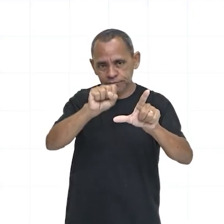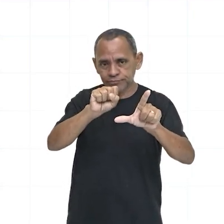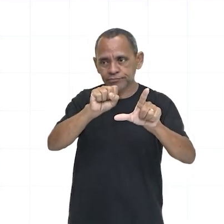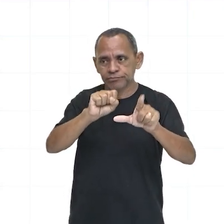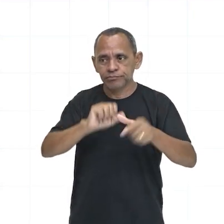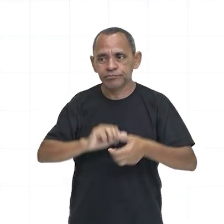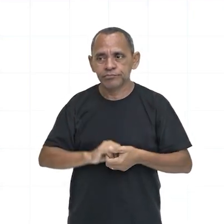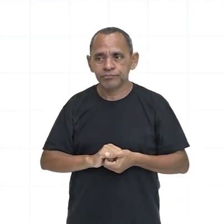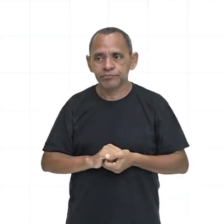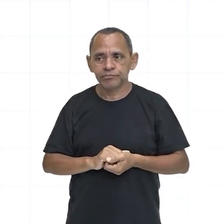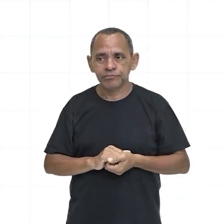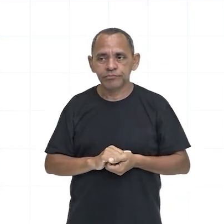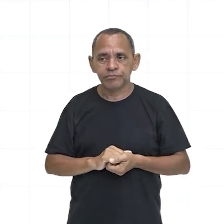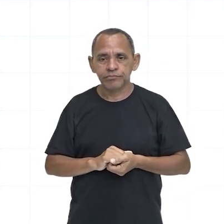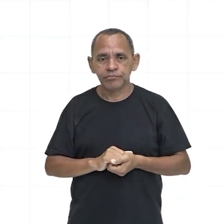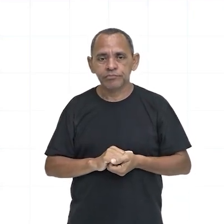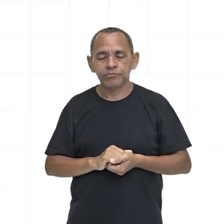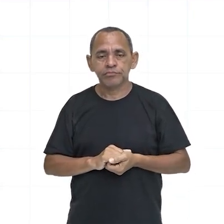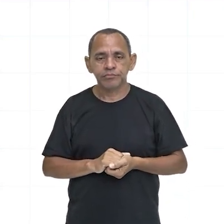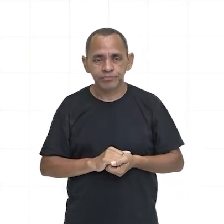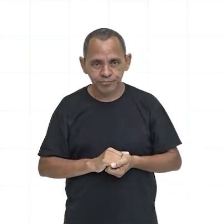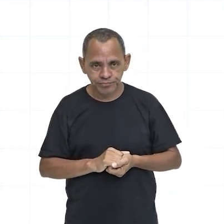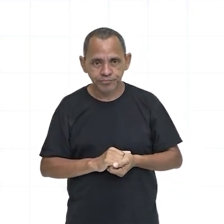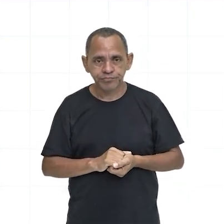e it, ou uma palavra